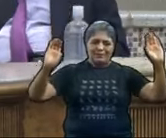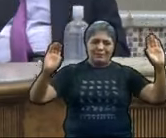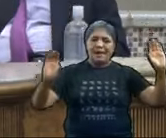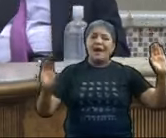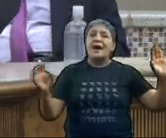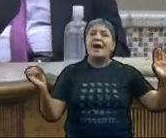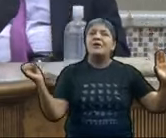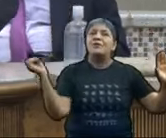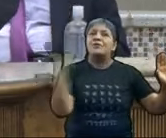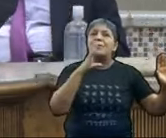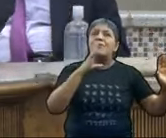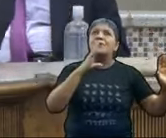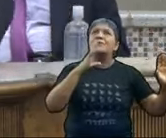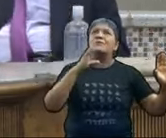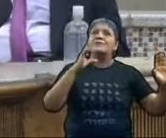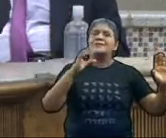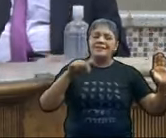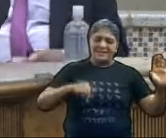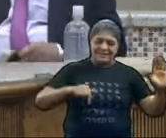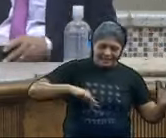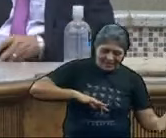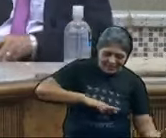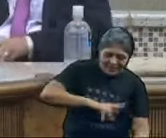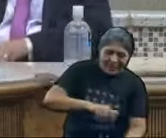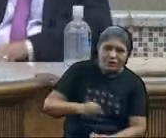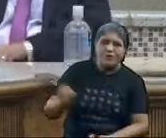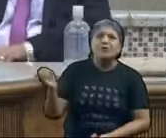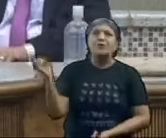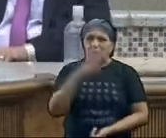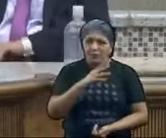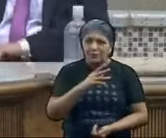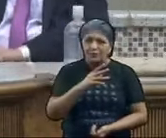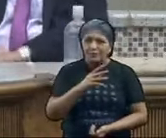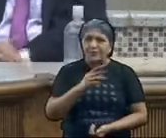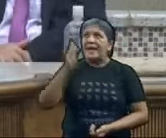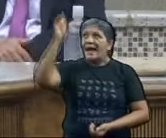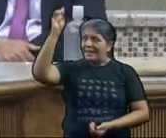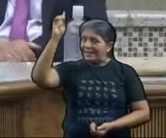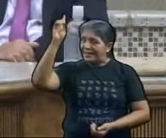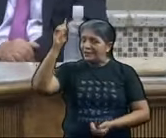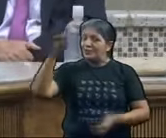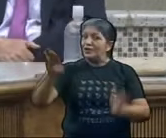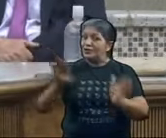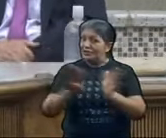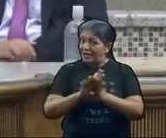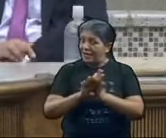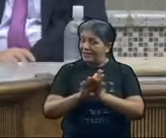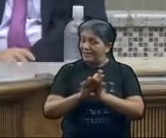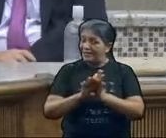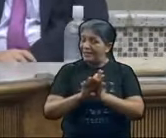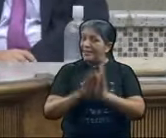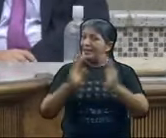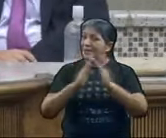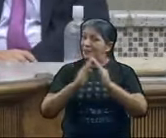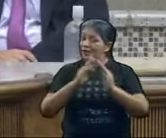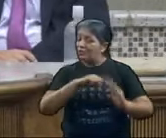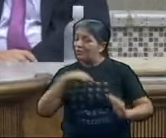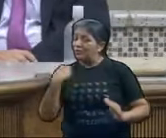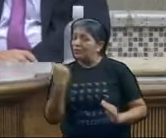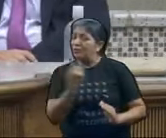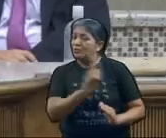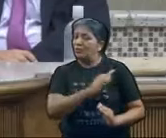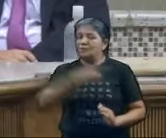Glória seja dada ao Senhor para sempre. Mas deixe-me dizer para os irmãos aqui, nós lemos no texto sagrado, aqui em Apocalipse